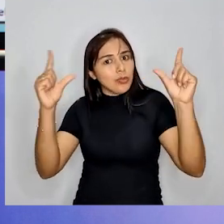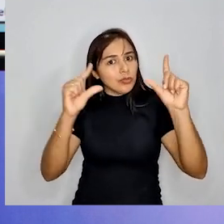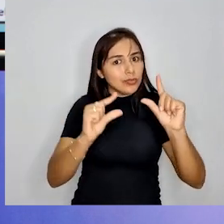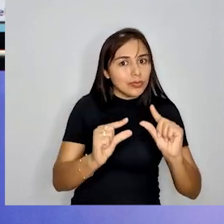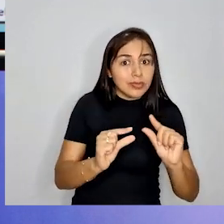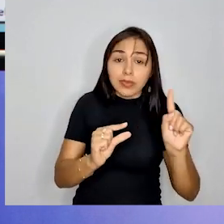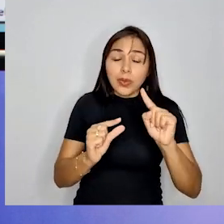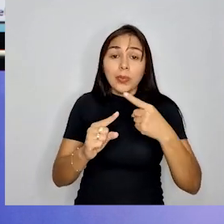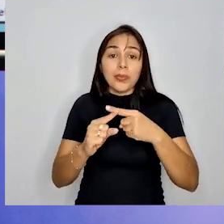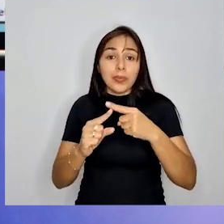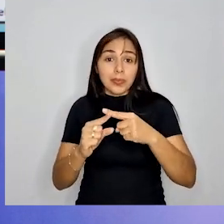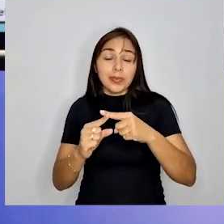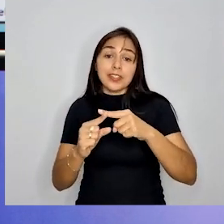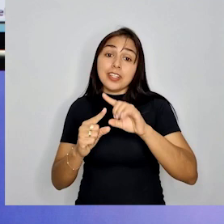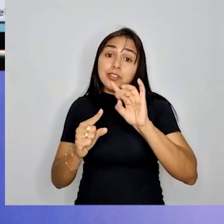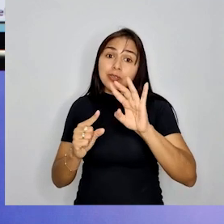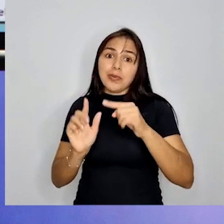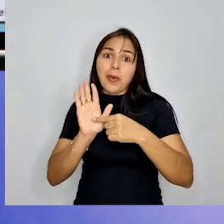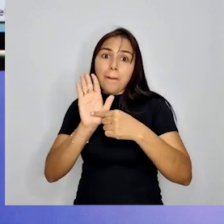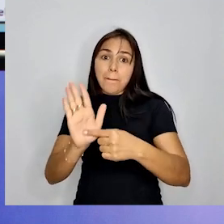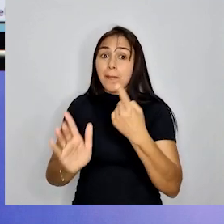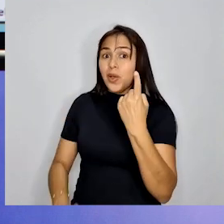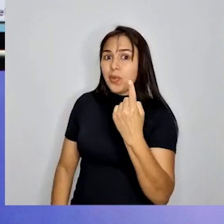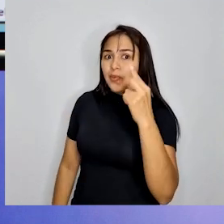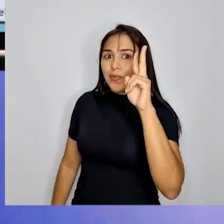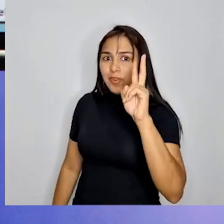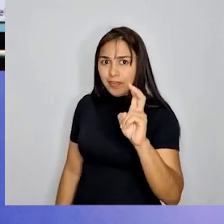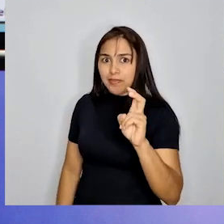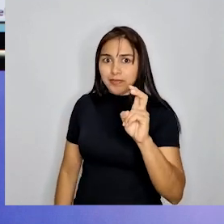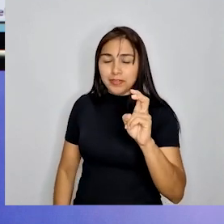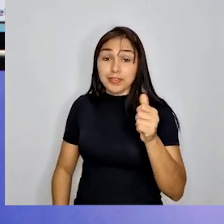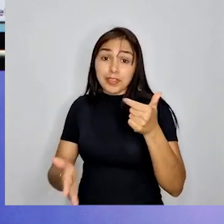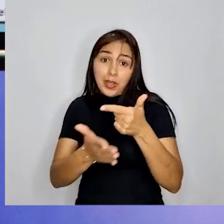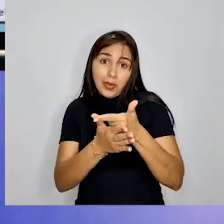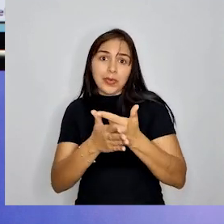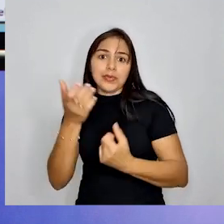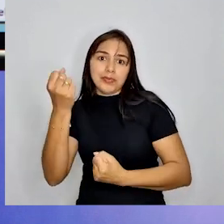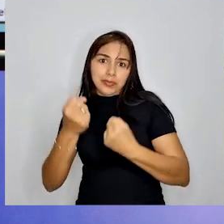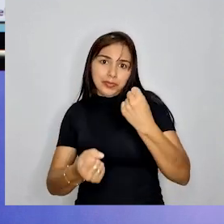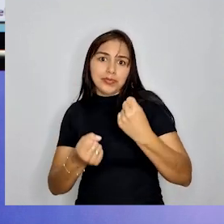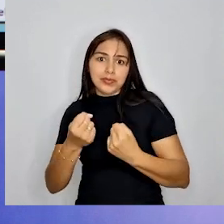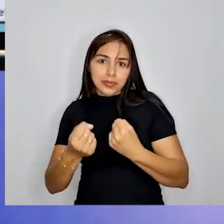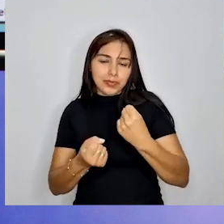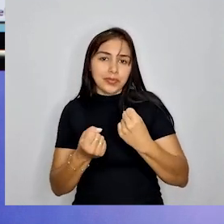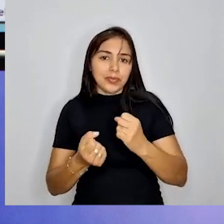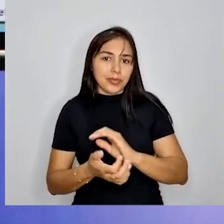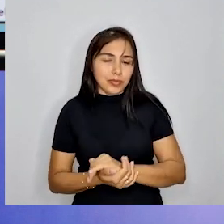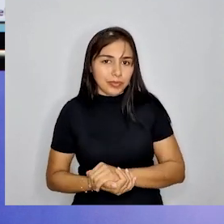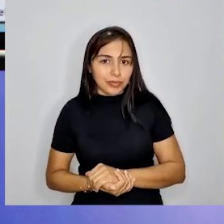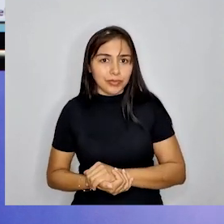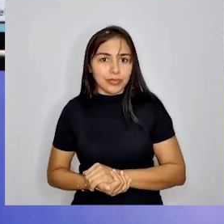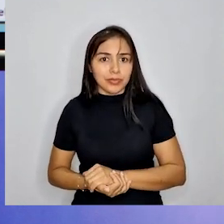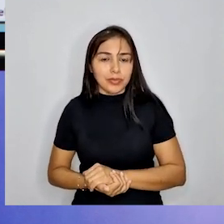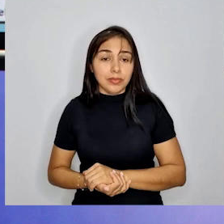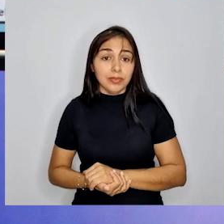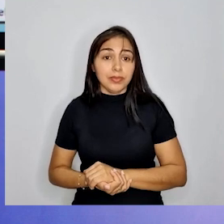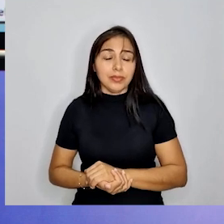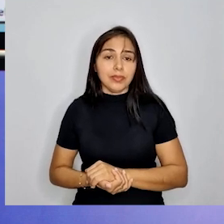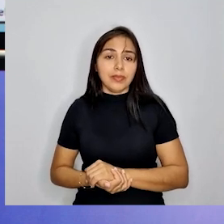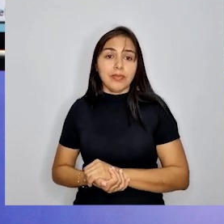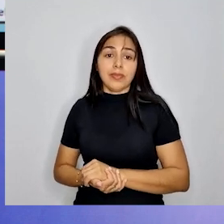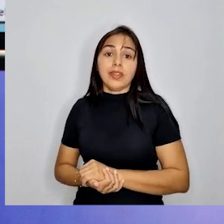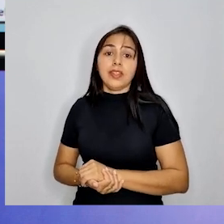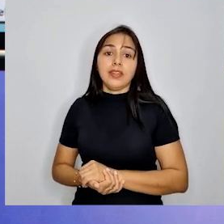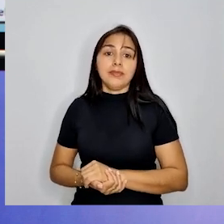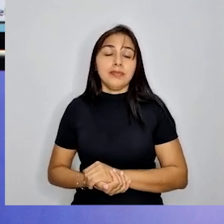ele só menciona para gente uma vez sobre a quantidade do número de carros que foi adquirido então